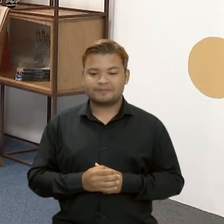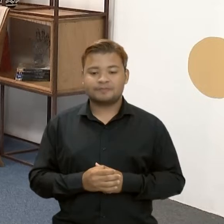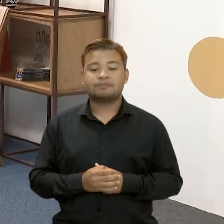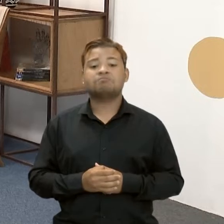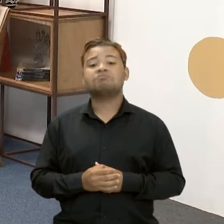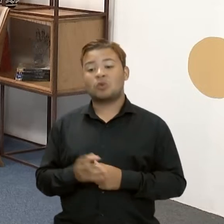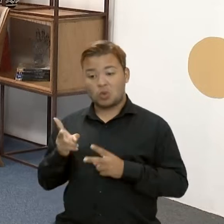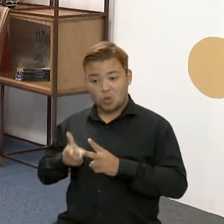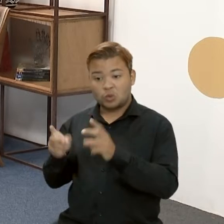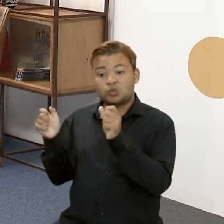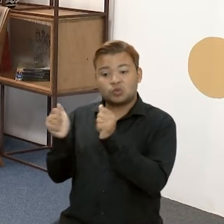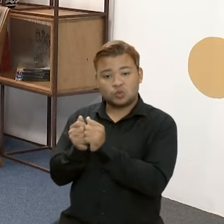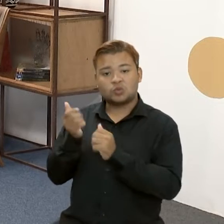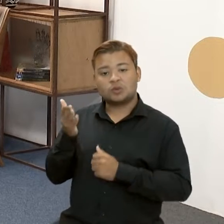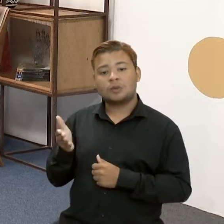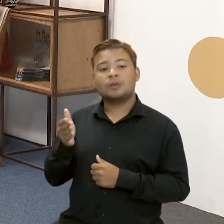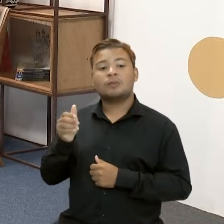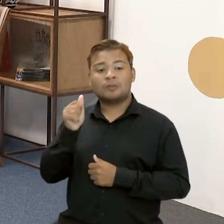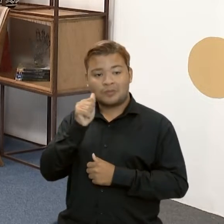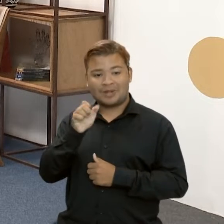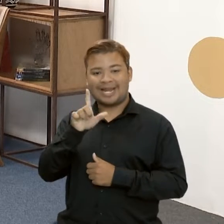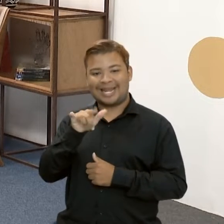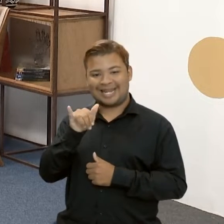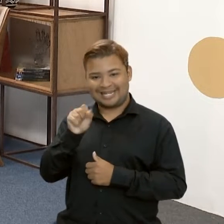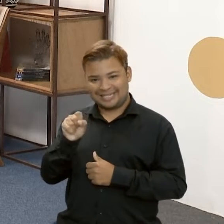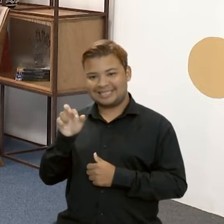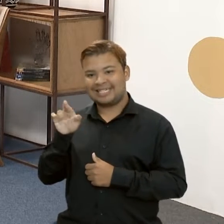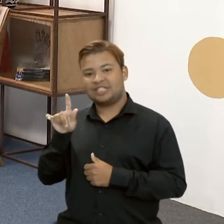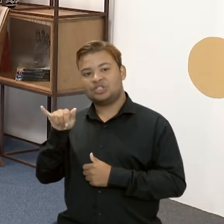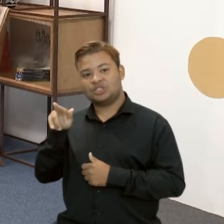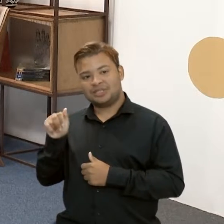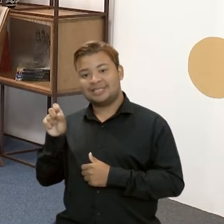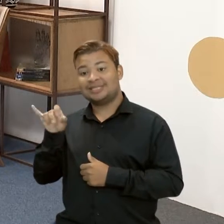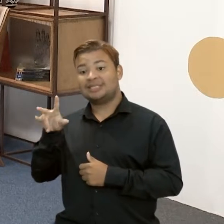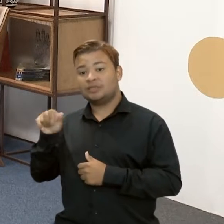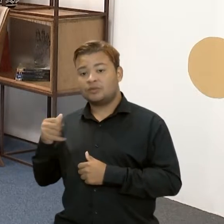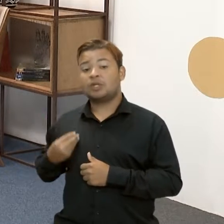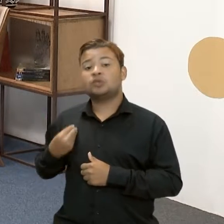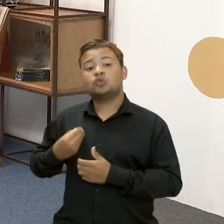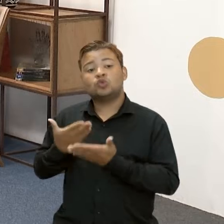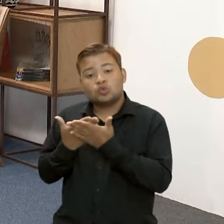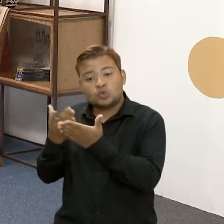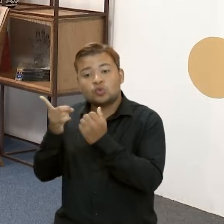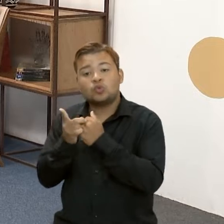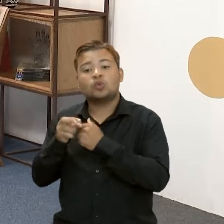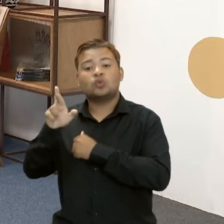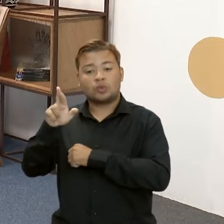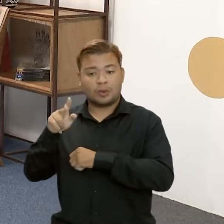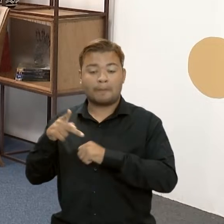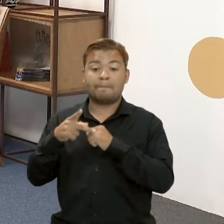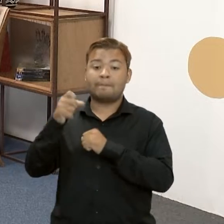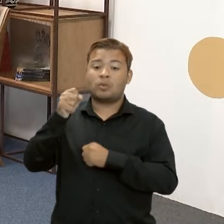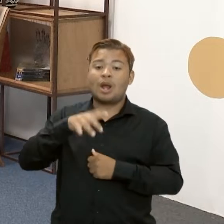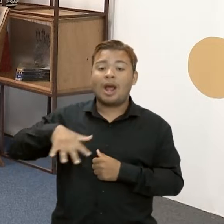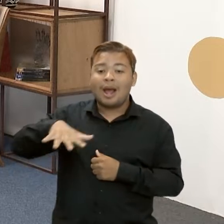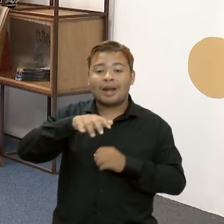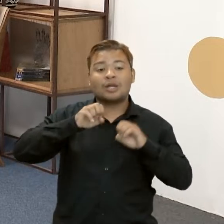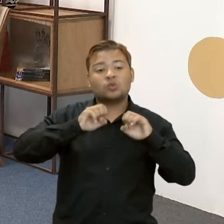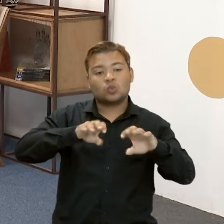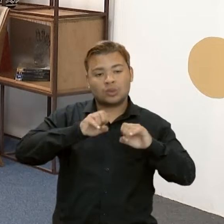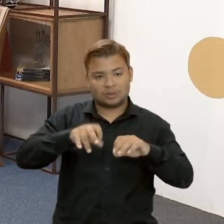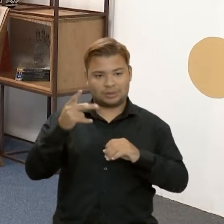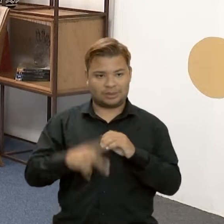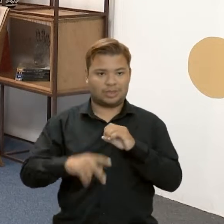com a gente nesse bloco a Elis Regina Silva, que é doutoranda do programa de pós-graduação em Educação da UFG. De